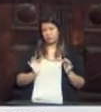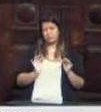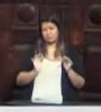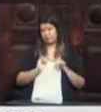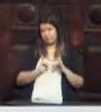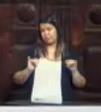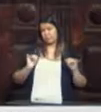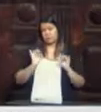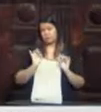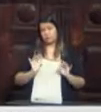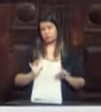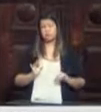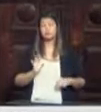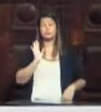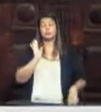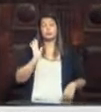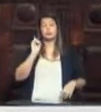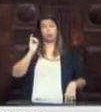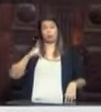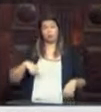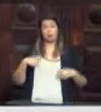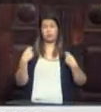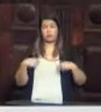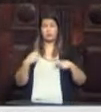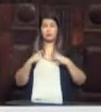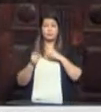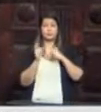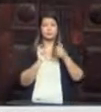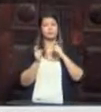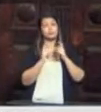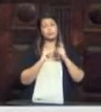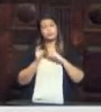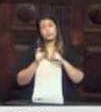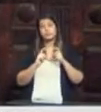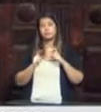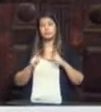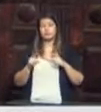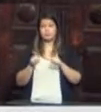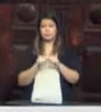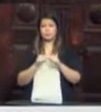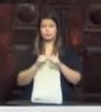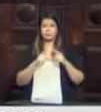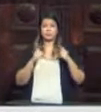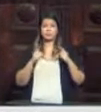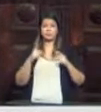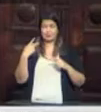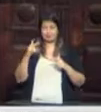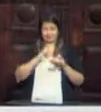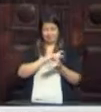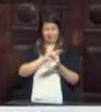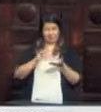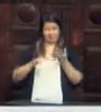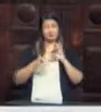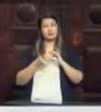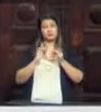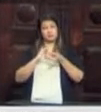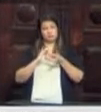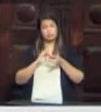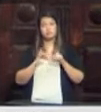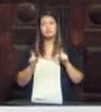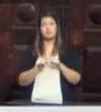necessário o aprofundamento do debate das questões dos legados olímpicos. É também